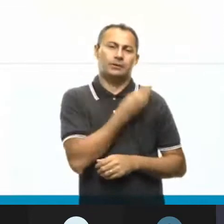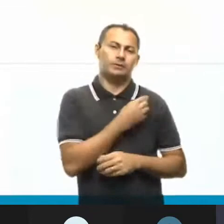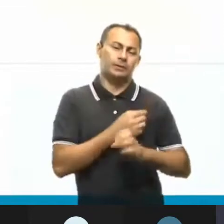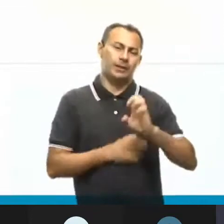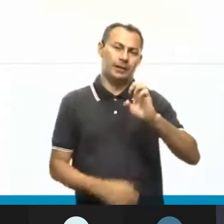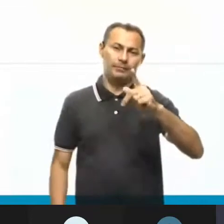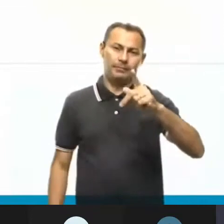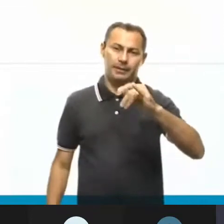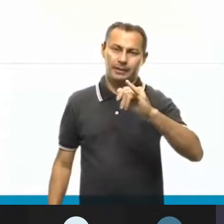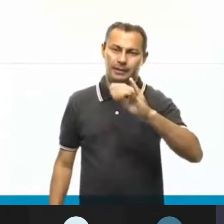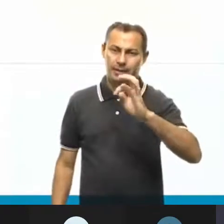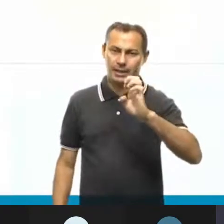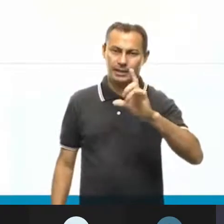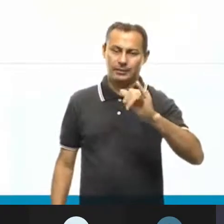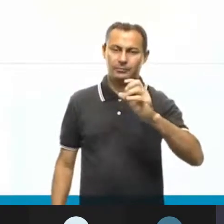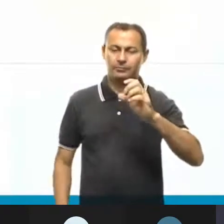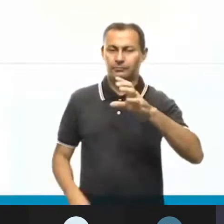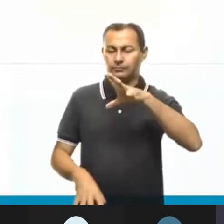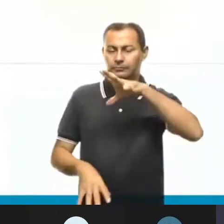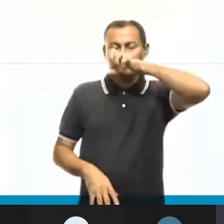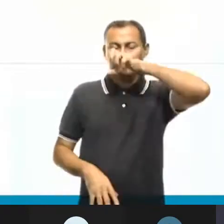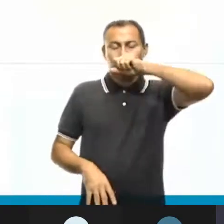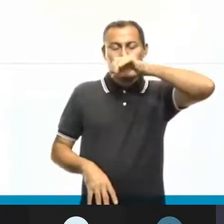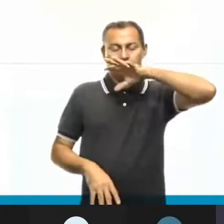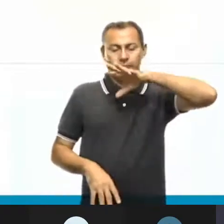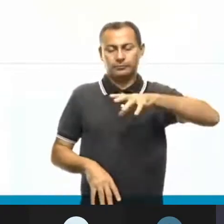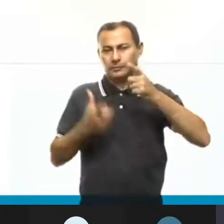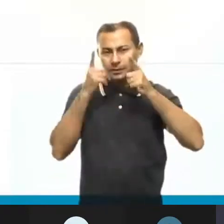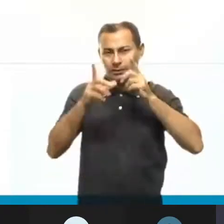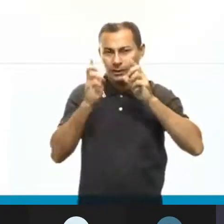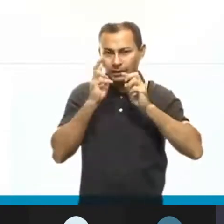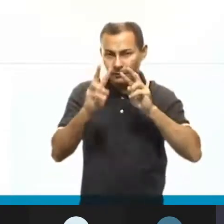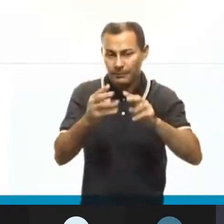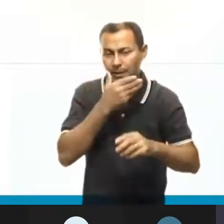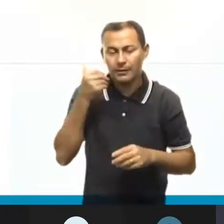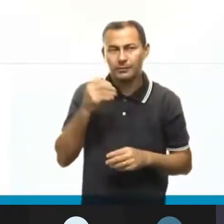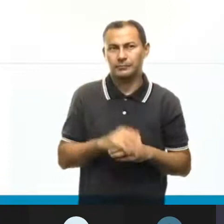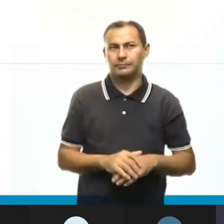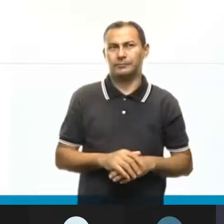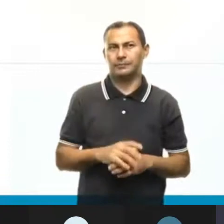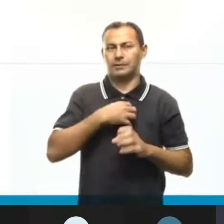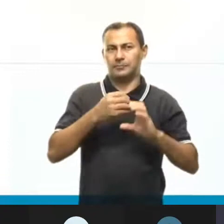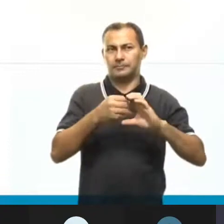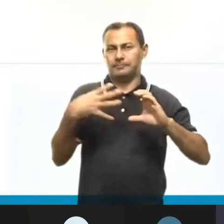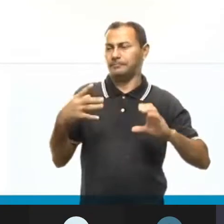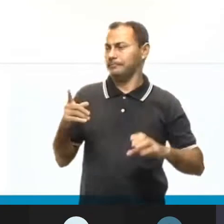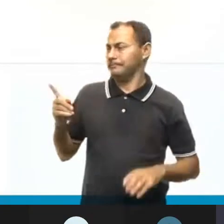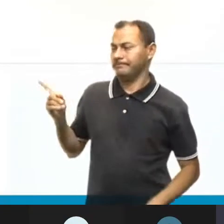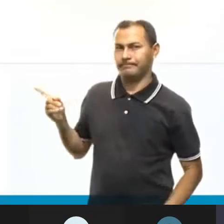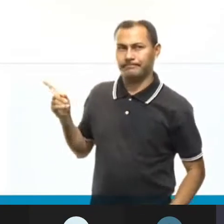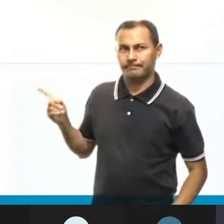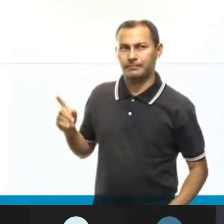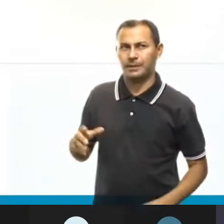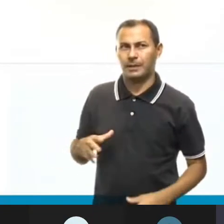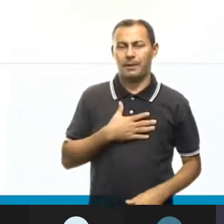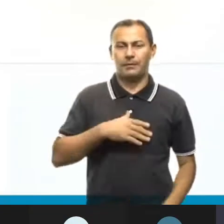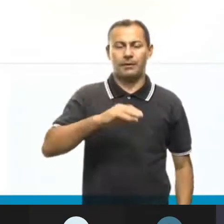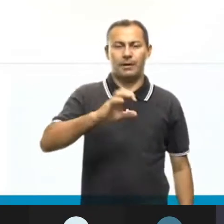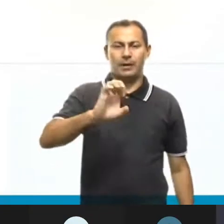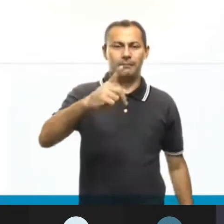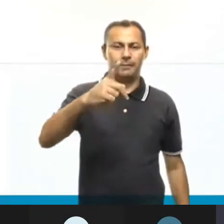nosso epitélio respiratório. Então, aqui a gente consegue observar melhor as características do epitélio respiratório. Então, isso aqui é